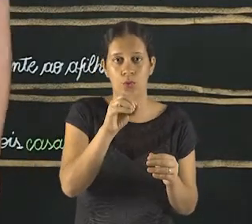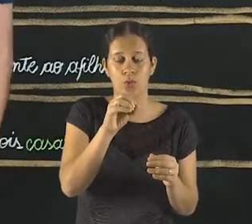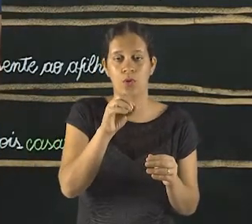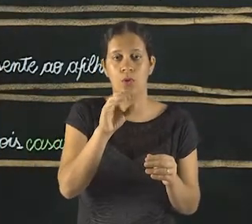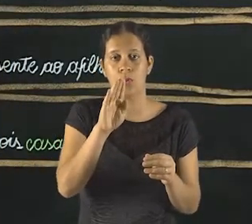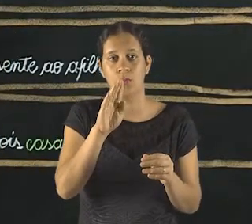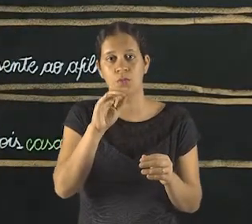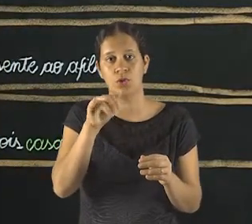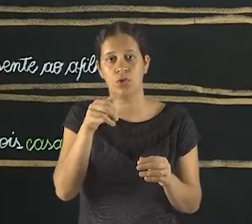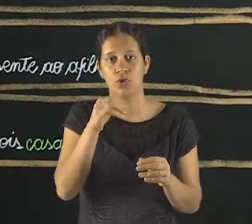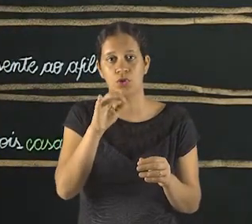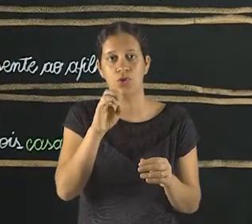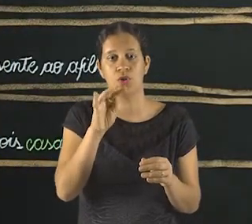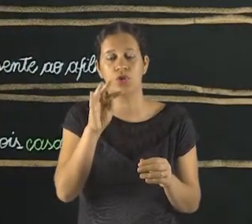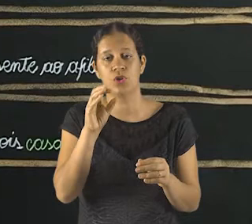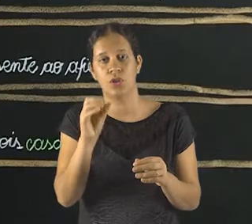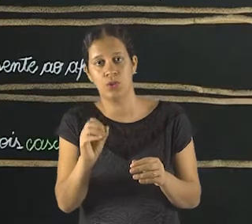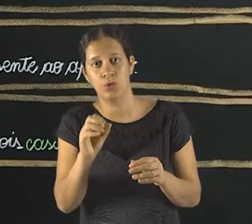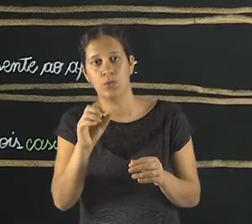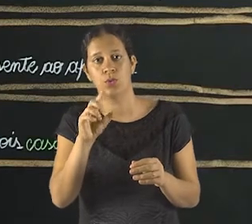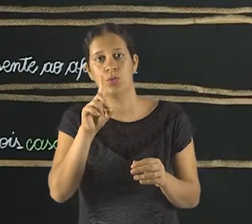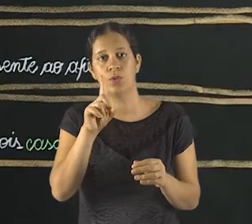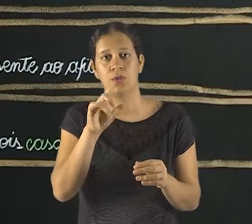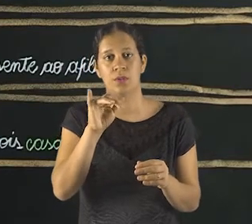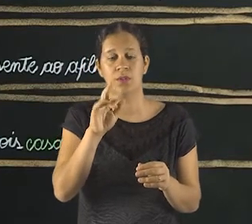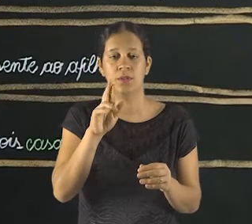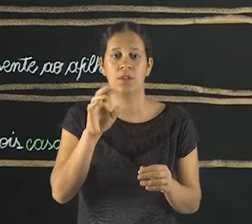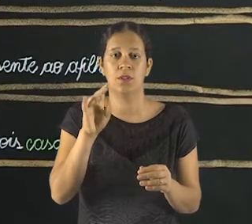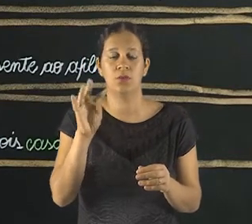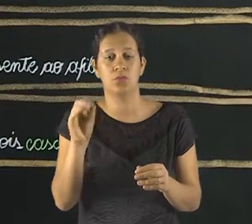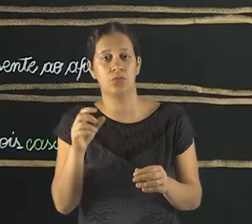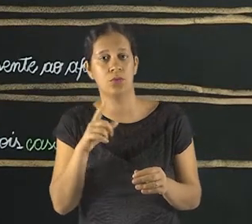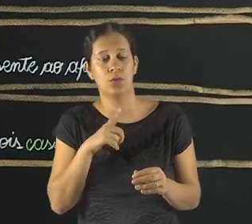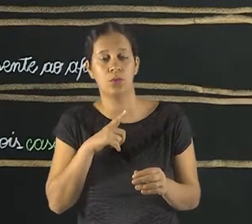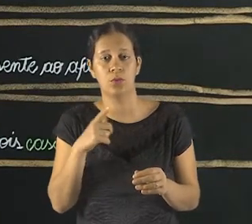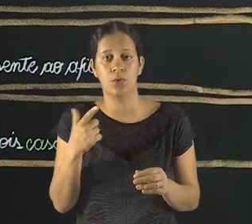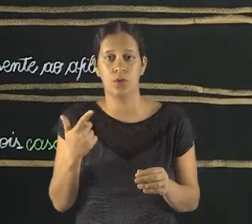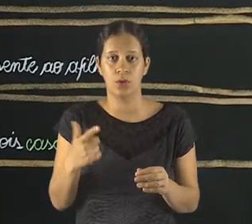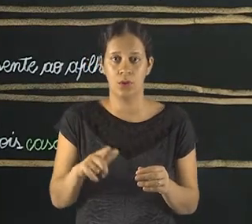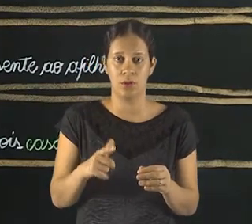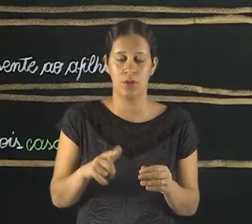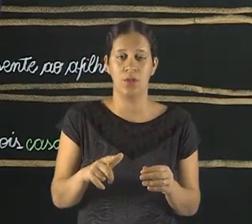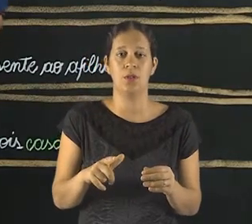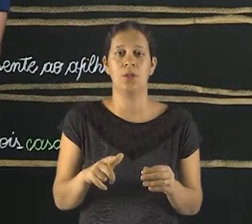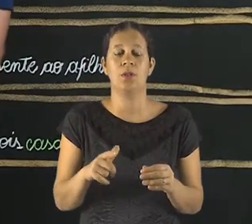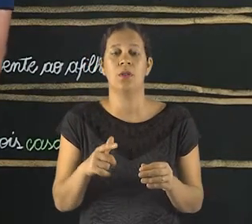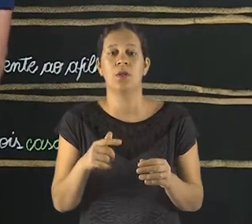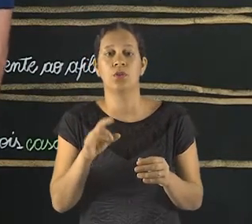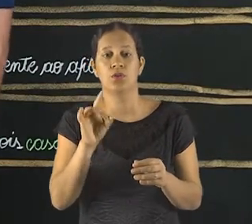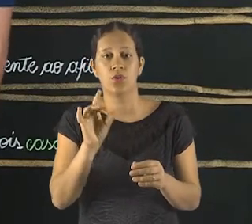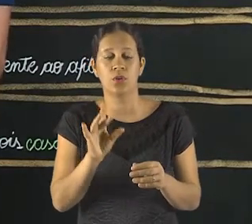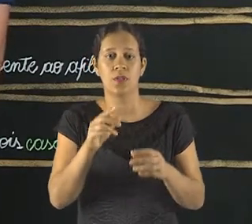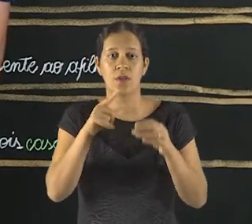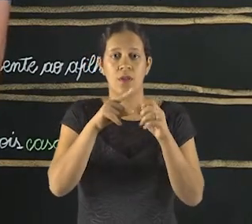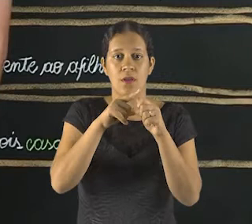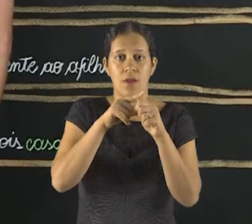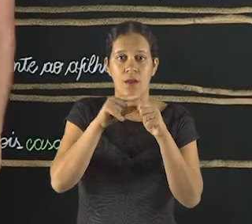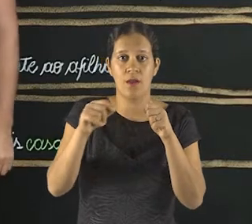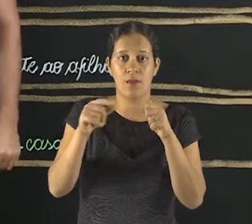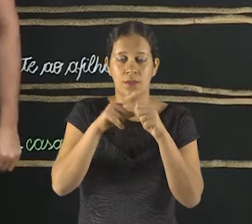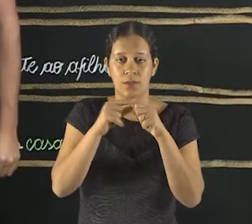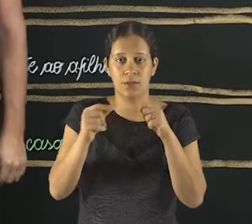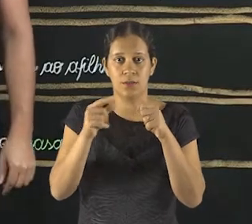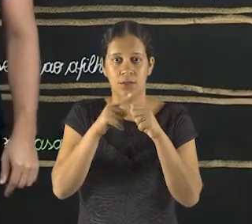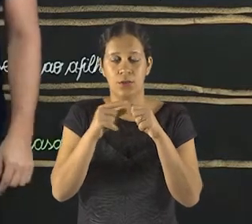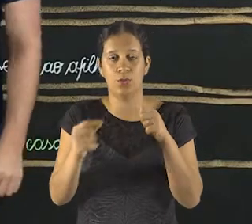objeto direto. Entregou o quê? Os documentos. Não tem preposição, só tem o artigo. O segundo complemento é o